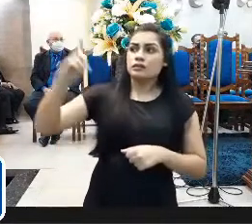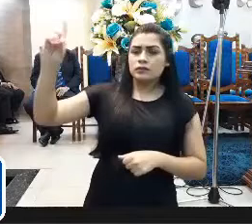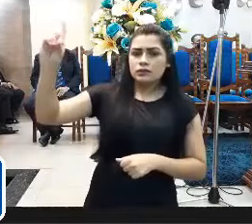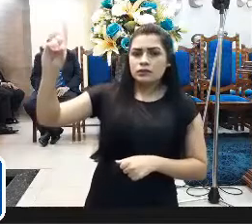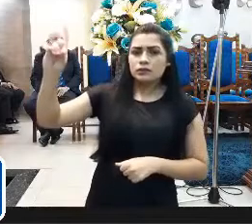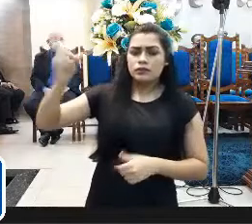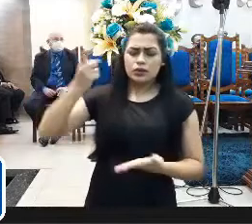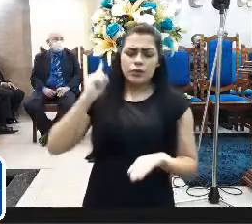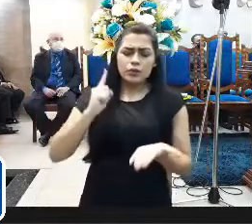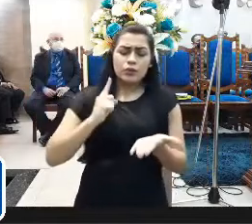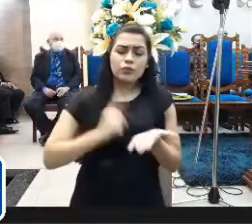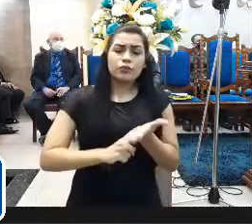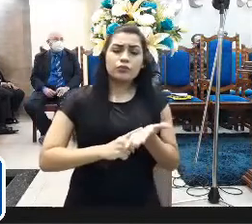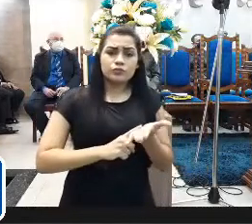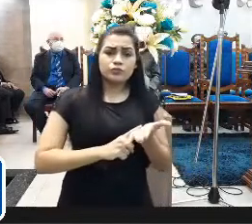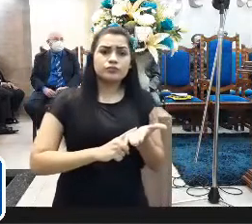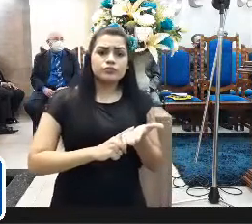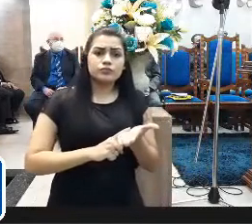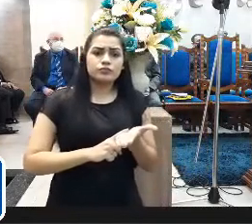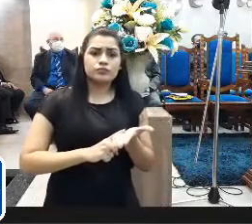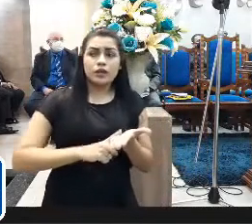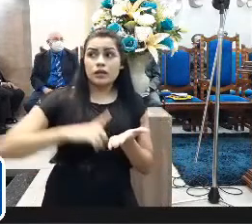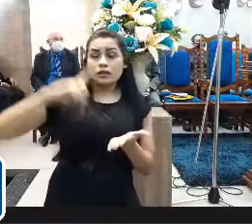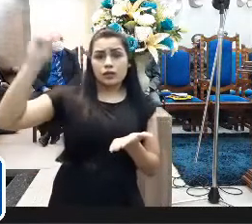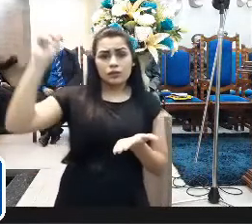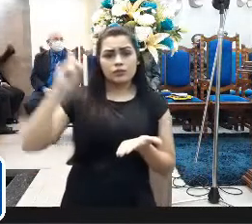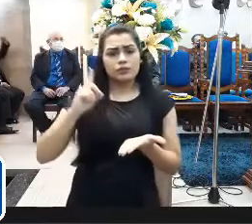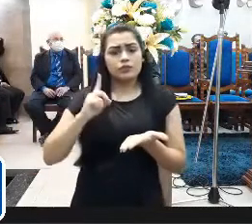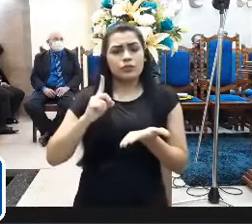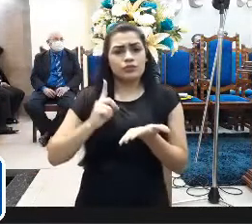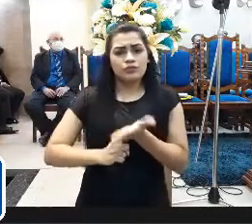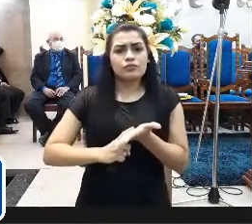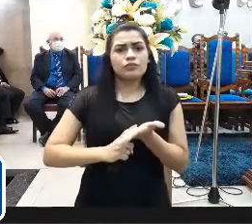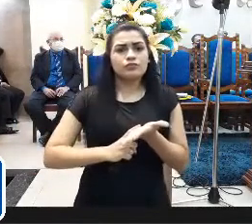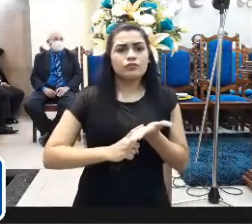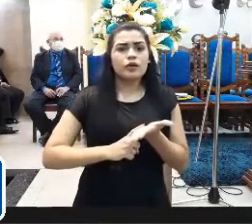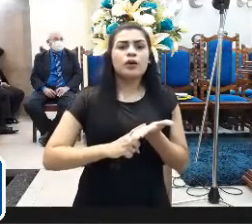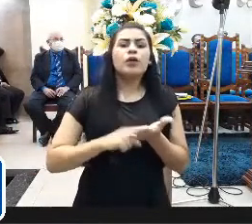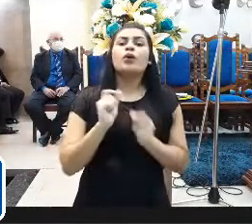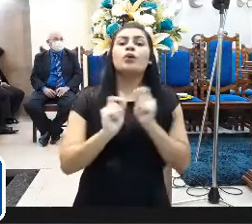Confirmará. Ele vai te confirmar. Aleluia. E o que mais?